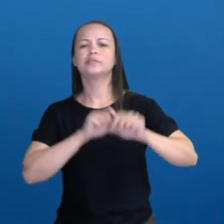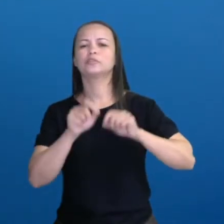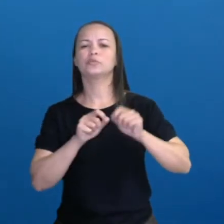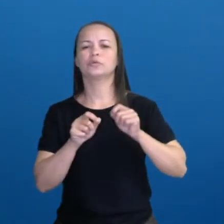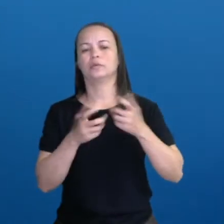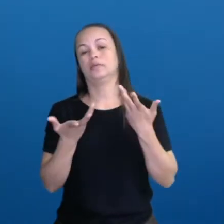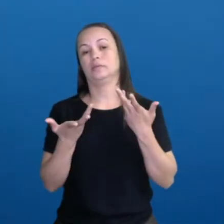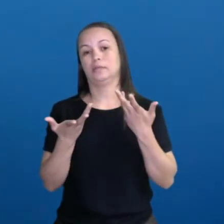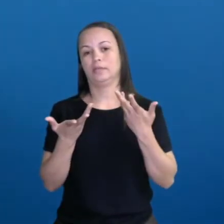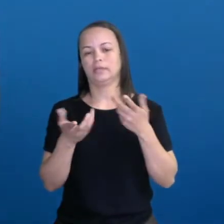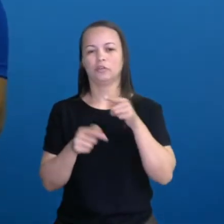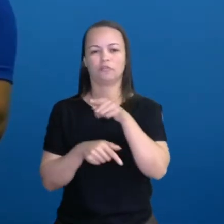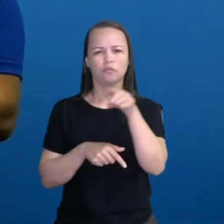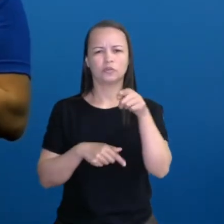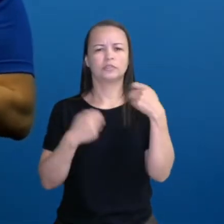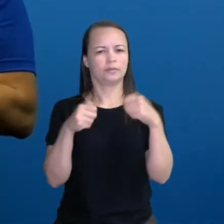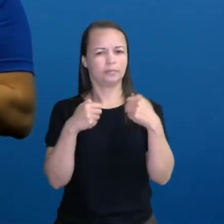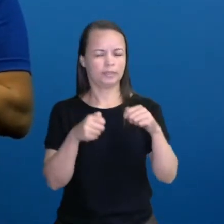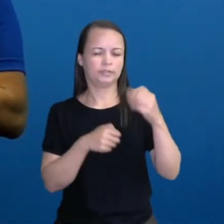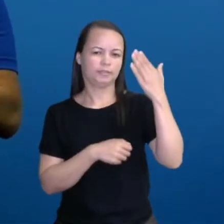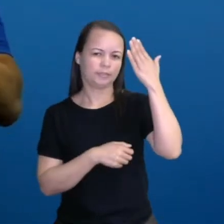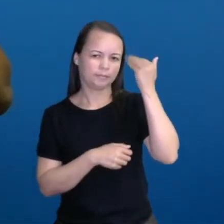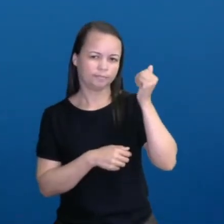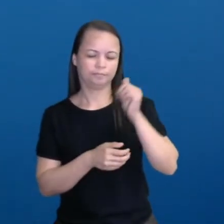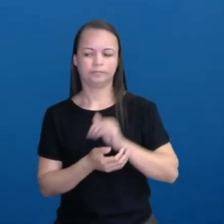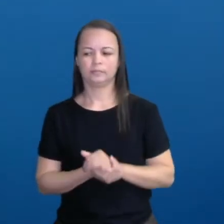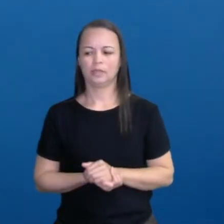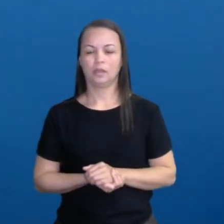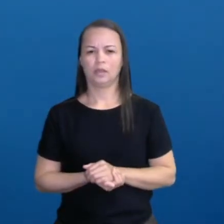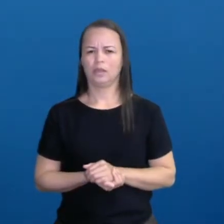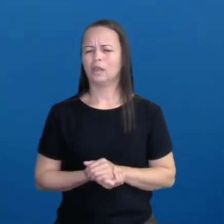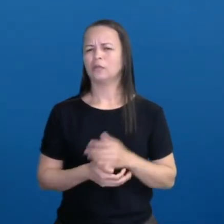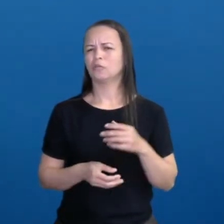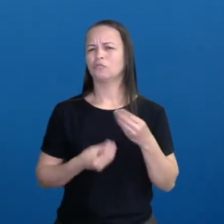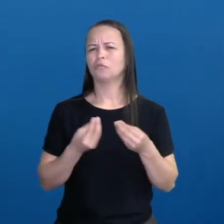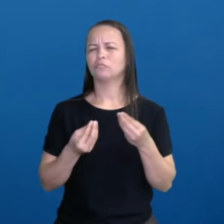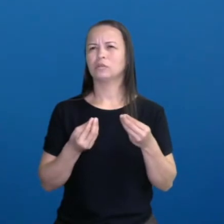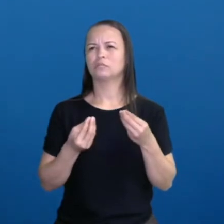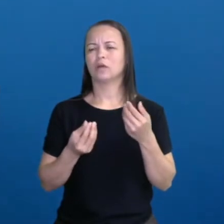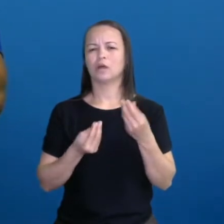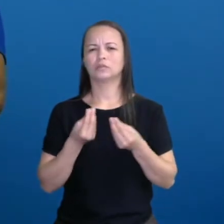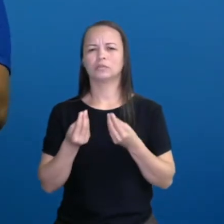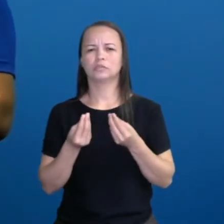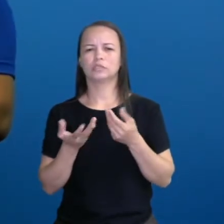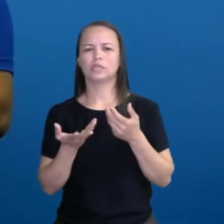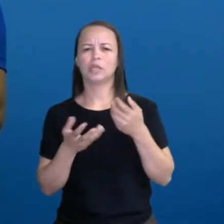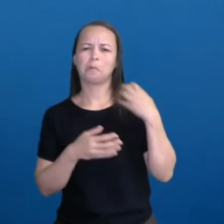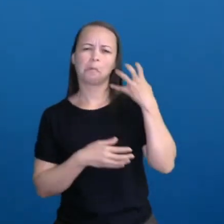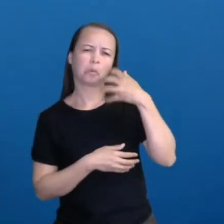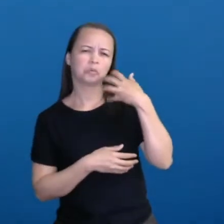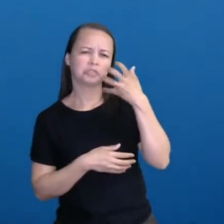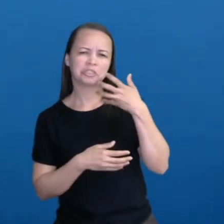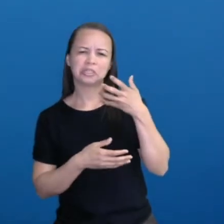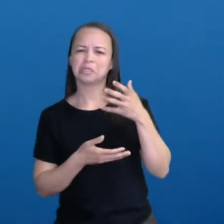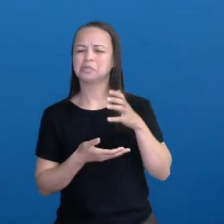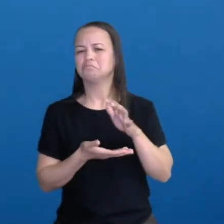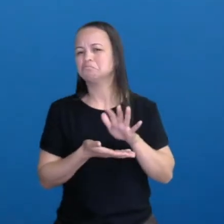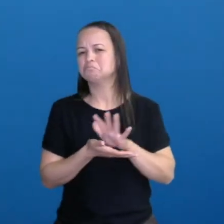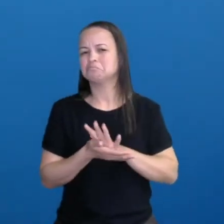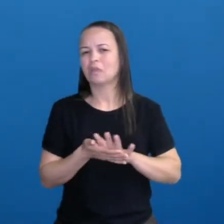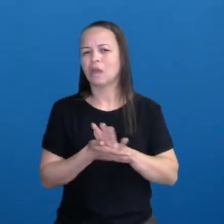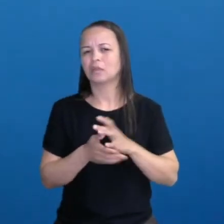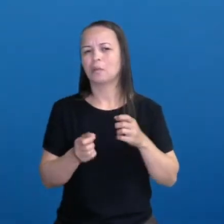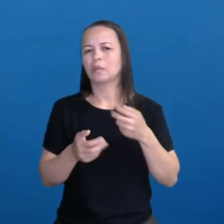o momento você precisa saber. Eu não vou nem entrar nessa seara de pedir musiquinha, porque eu sei que isso não